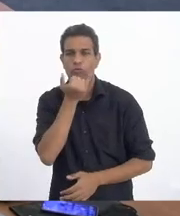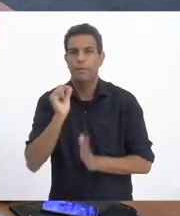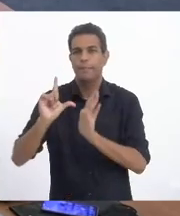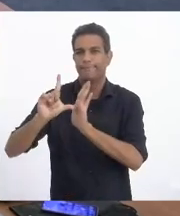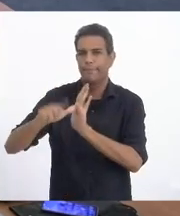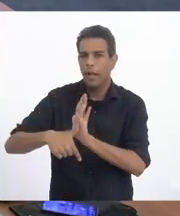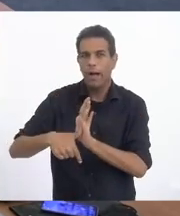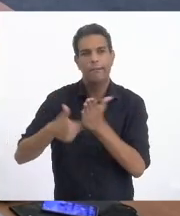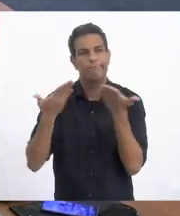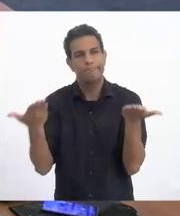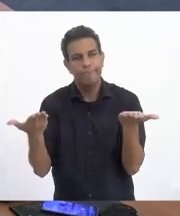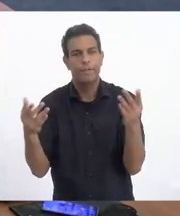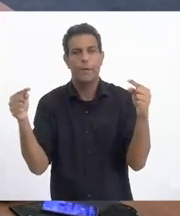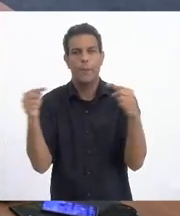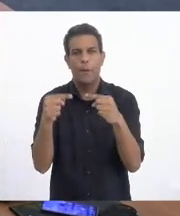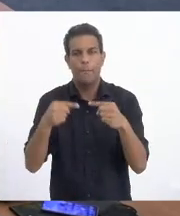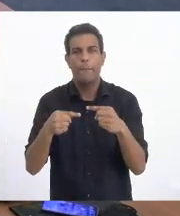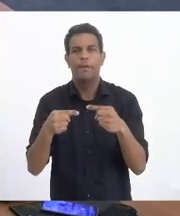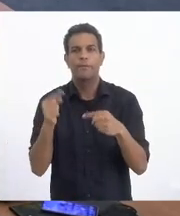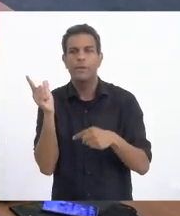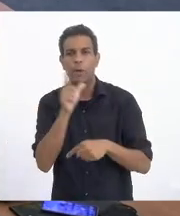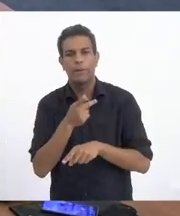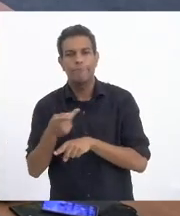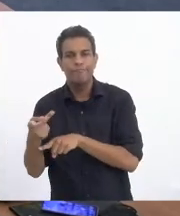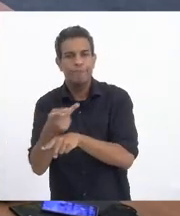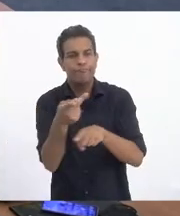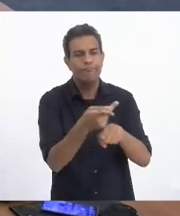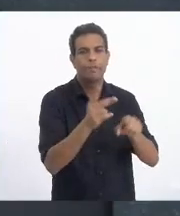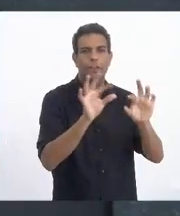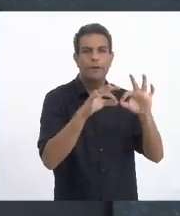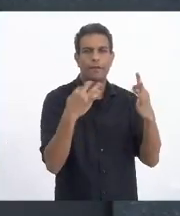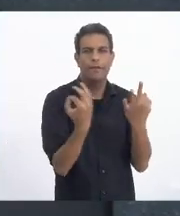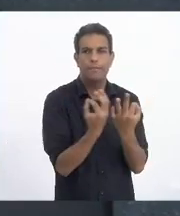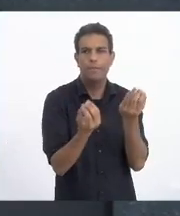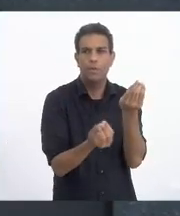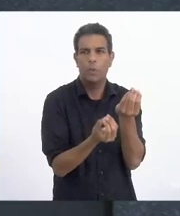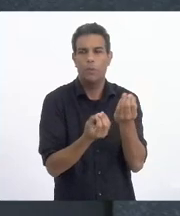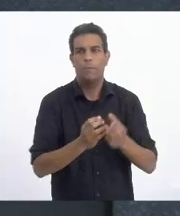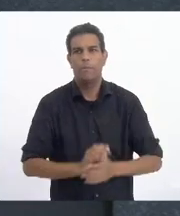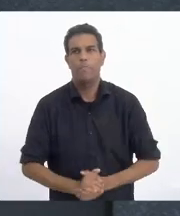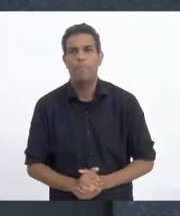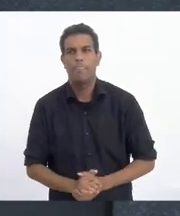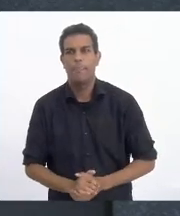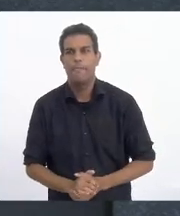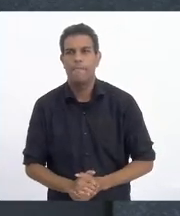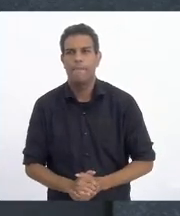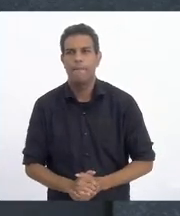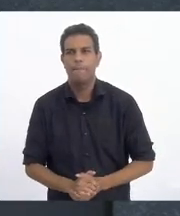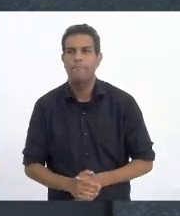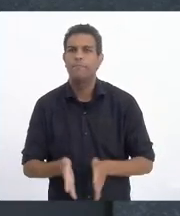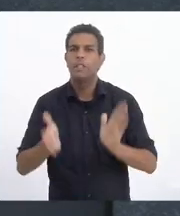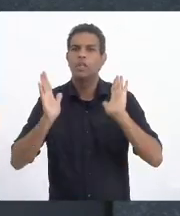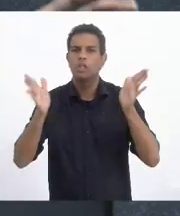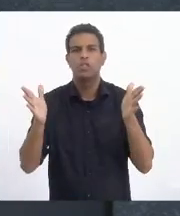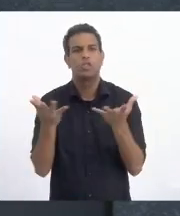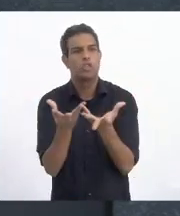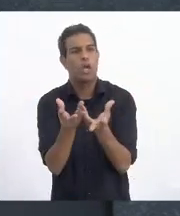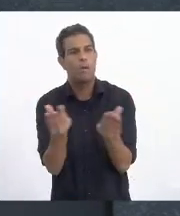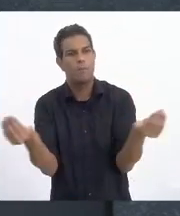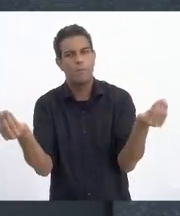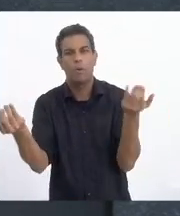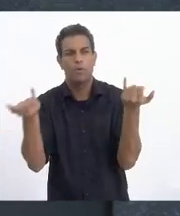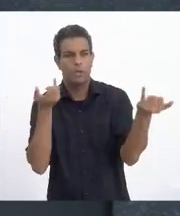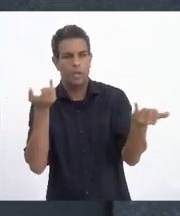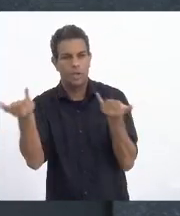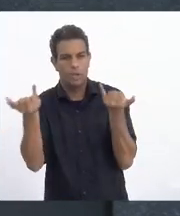porque eu estava correndo atrás em algo pela nossa família Sangue Azul. Eu já sei que tudo já foi falado